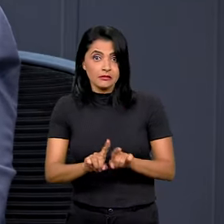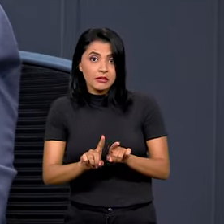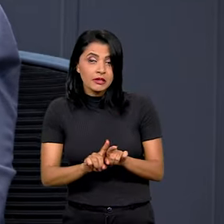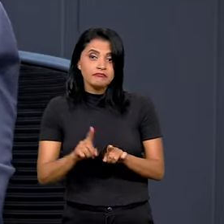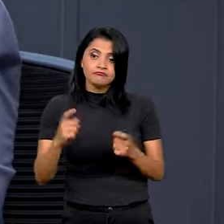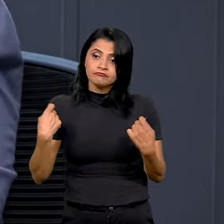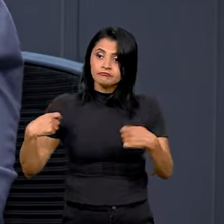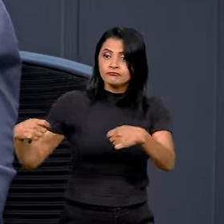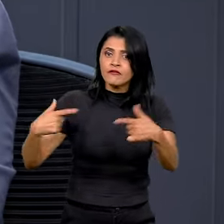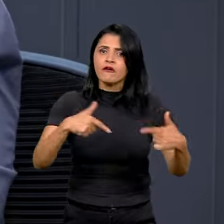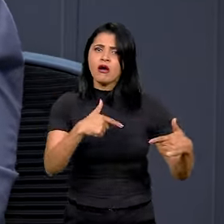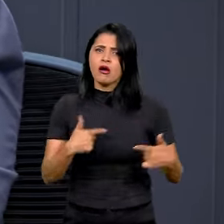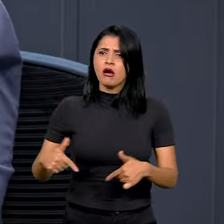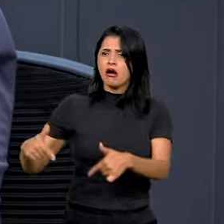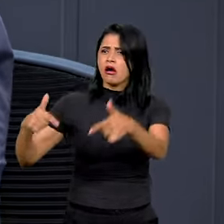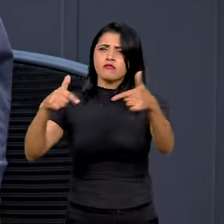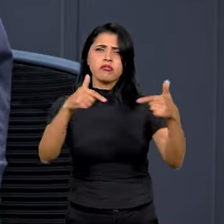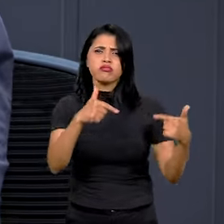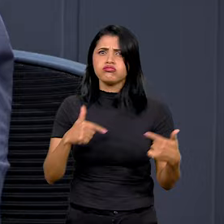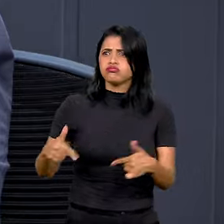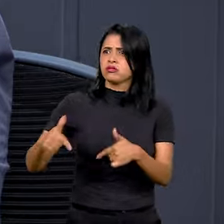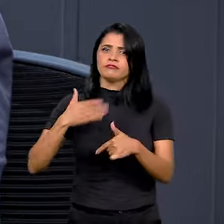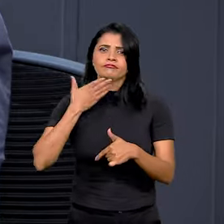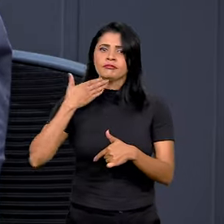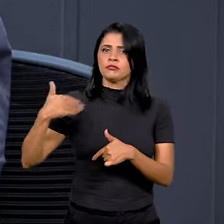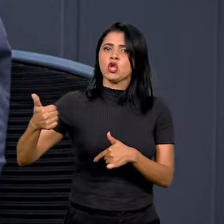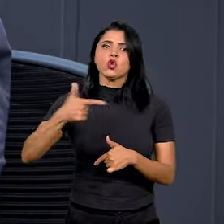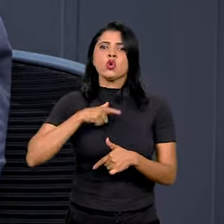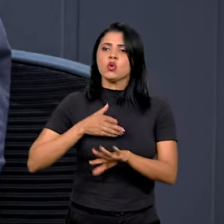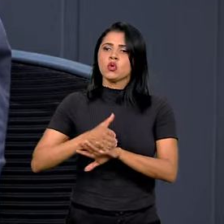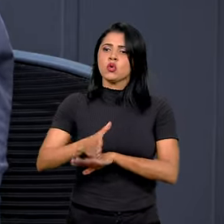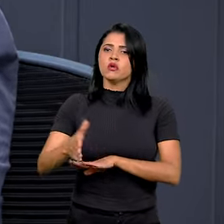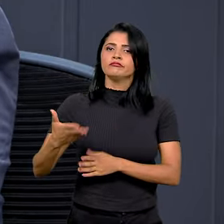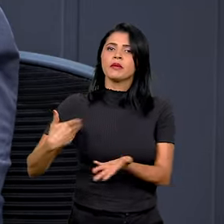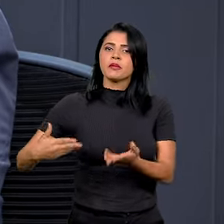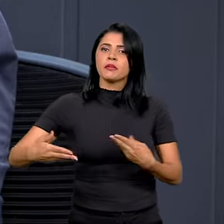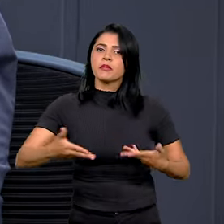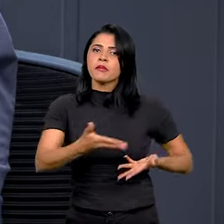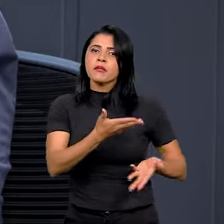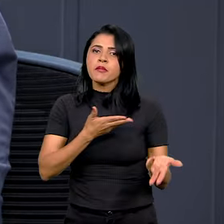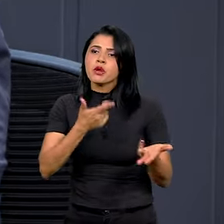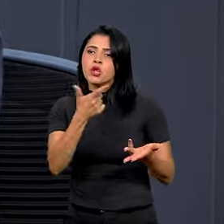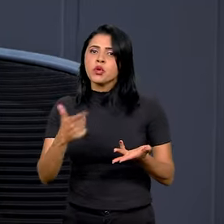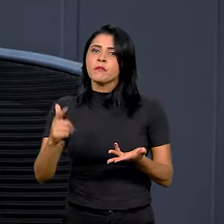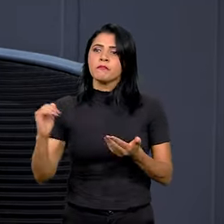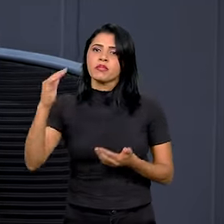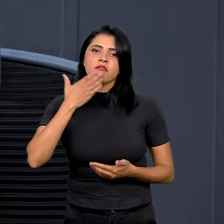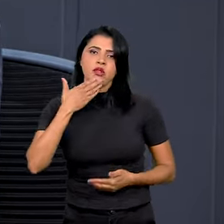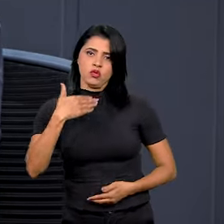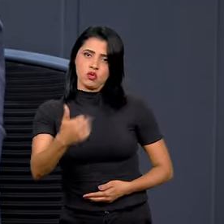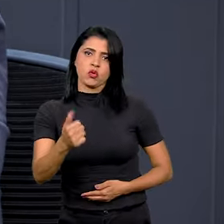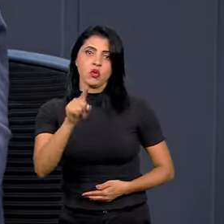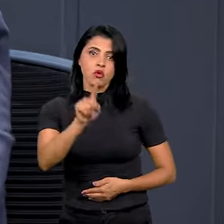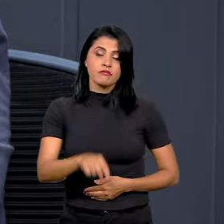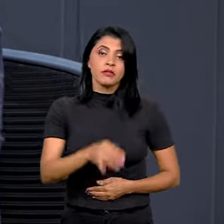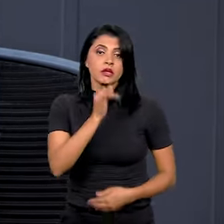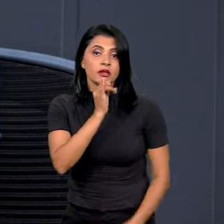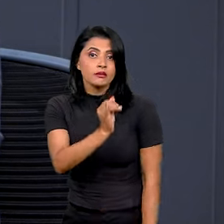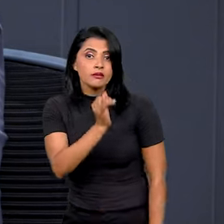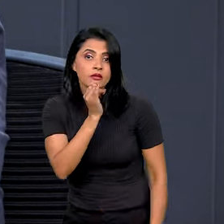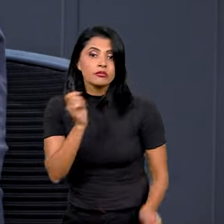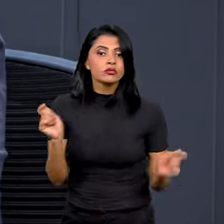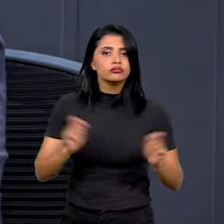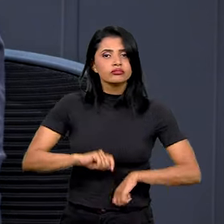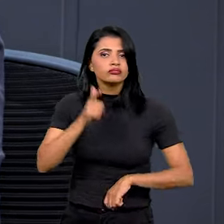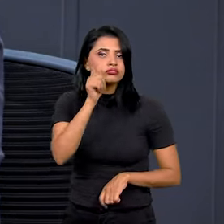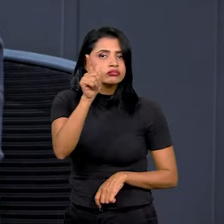consiga realizar tarefas muito maiores e se coloque num espaço de articulação em um outro patamar Ou seja a lógica de por